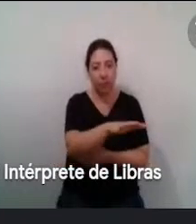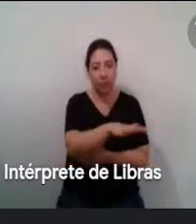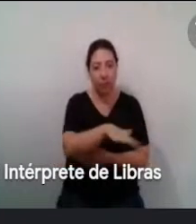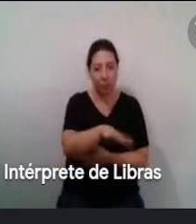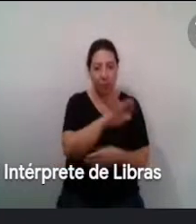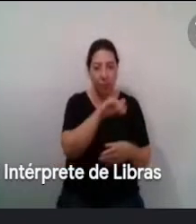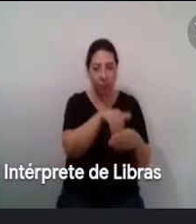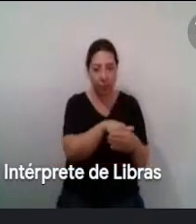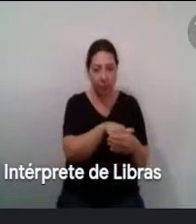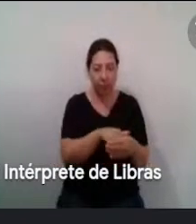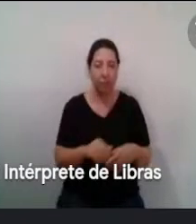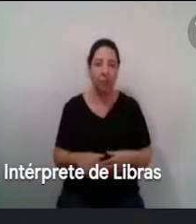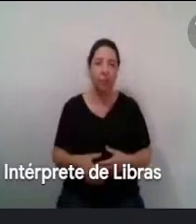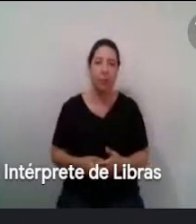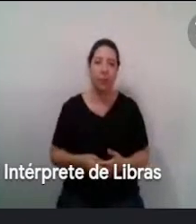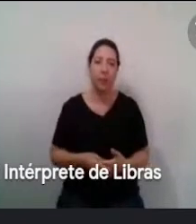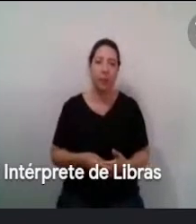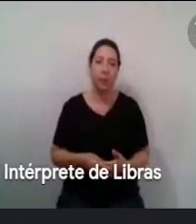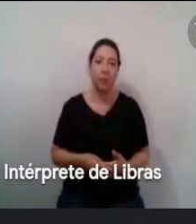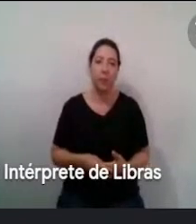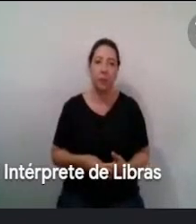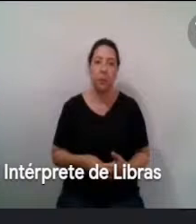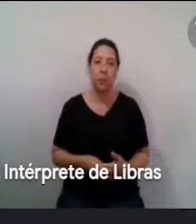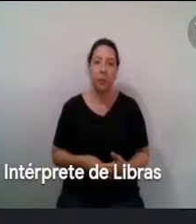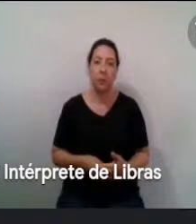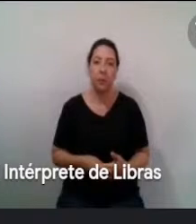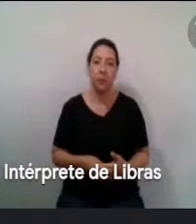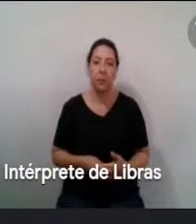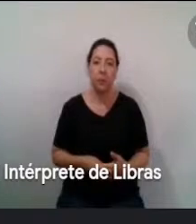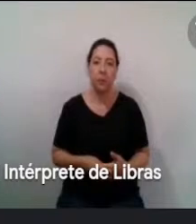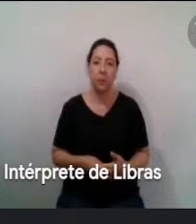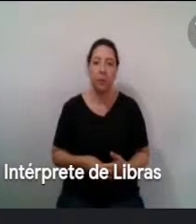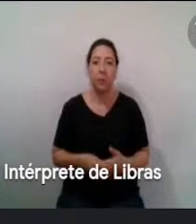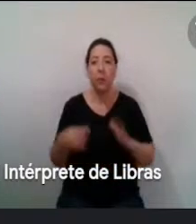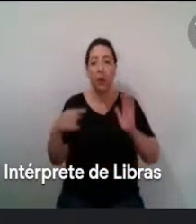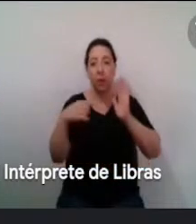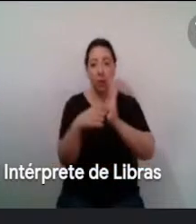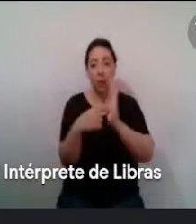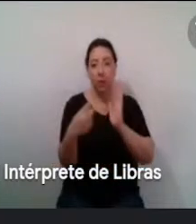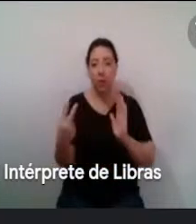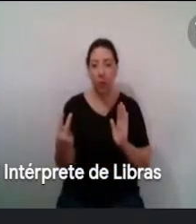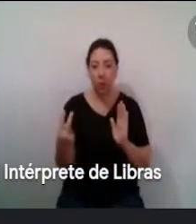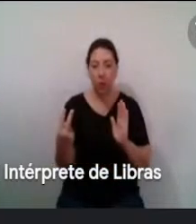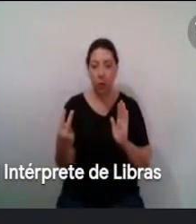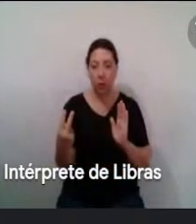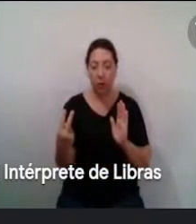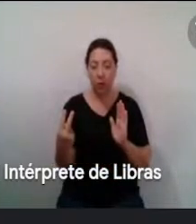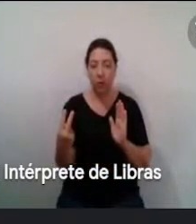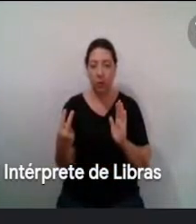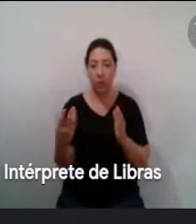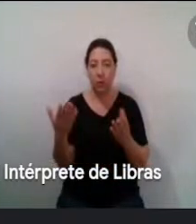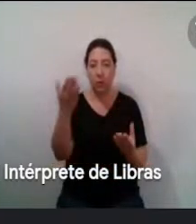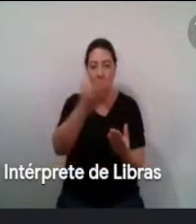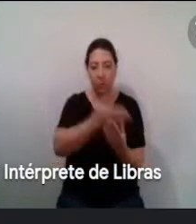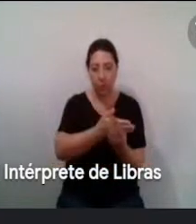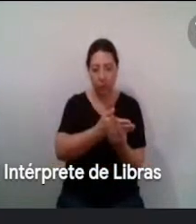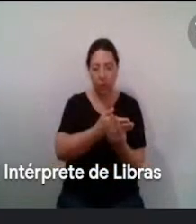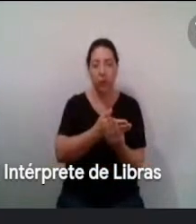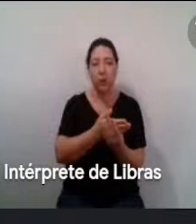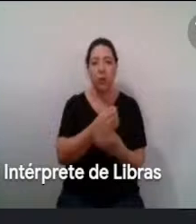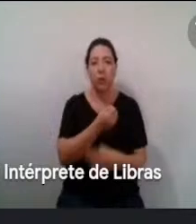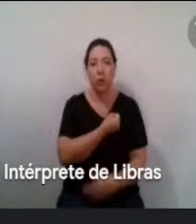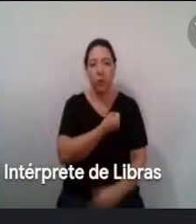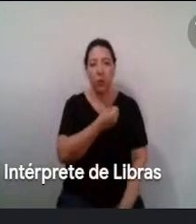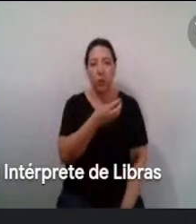passarei então aqui a apregoação do processo, que é o item de número 2, processo administrativo número